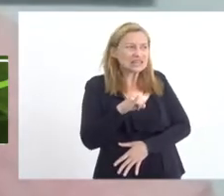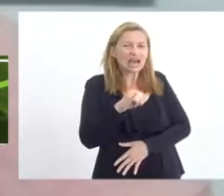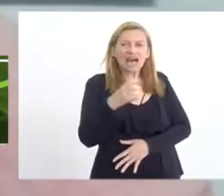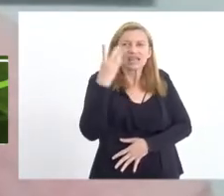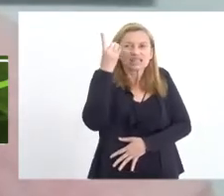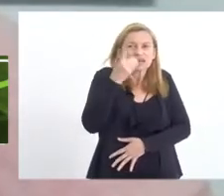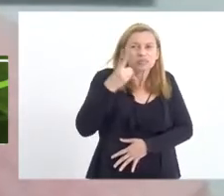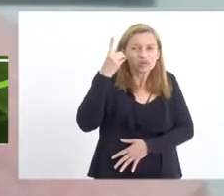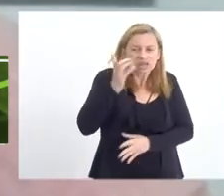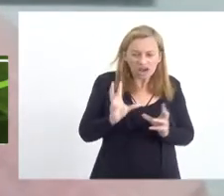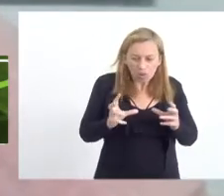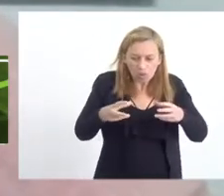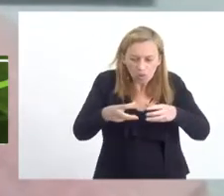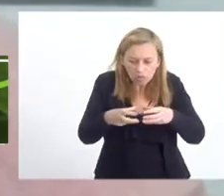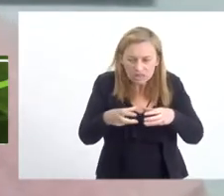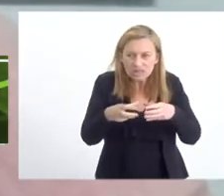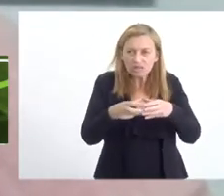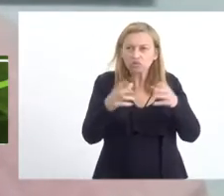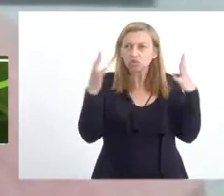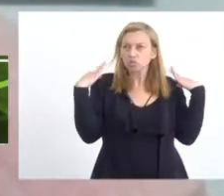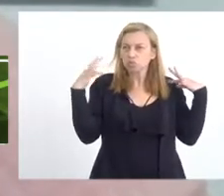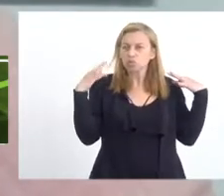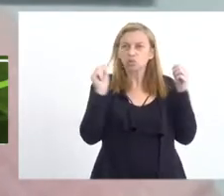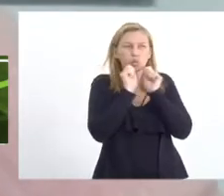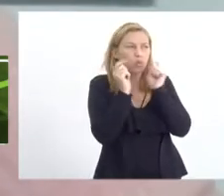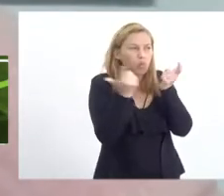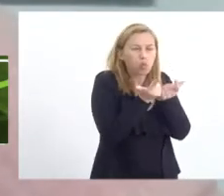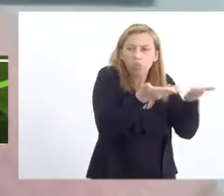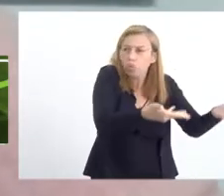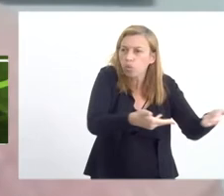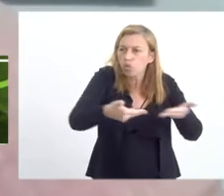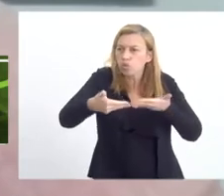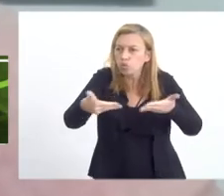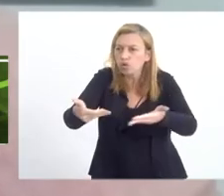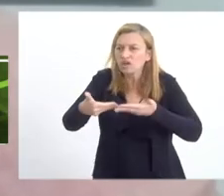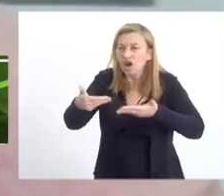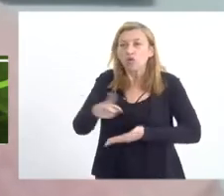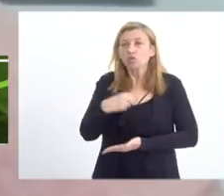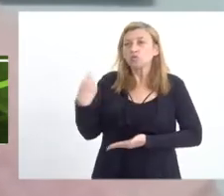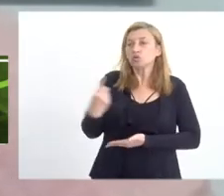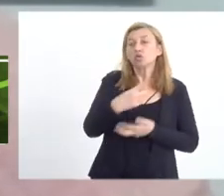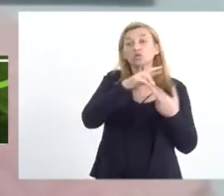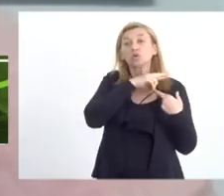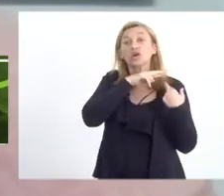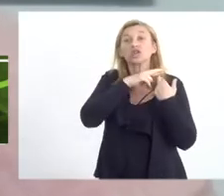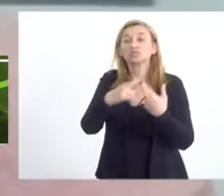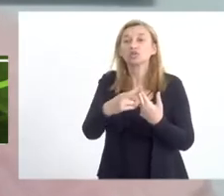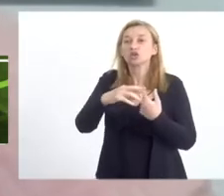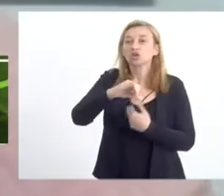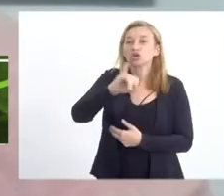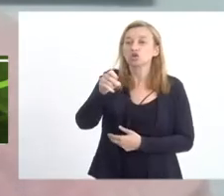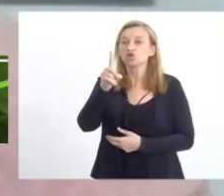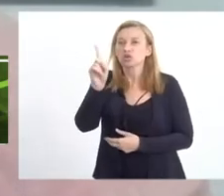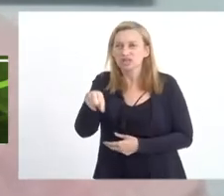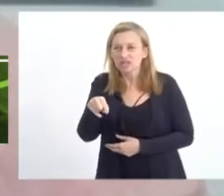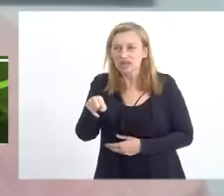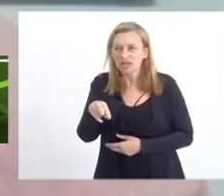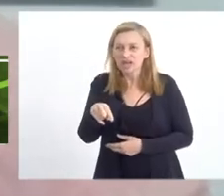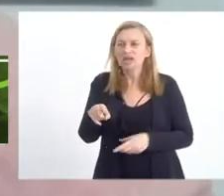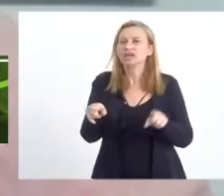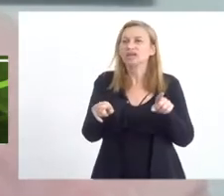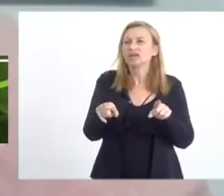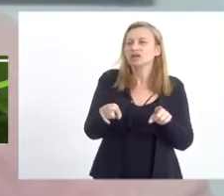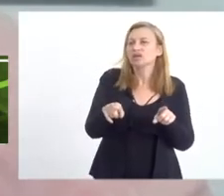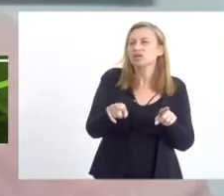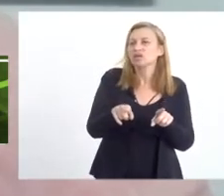deputada e a Comissão de Turismo da Alerj convidasse o nosso responsável, né? O José, ele, como o Sérgio Ricardo